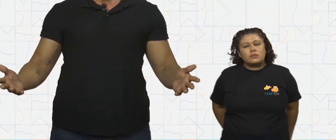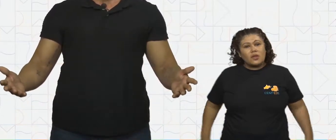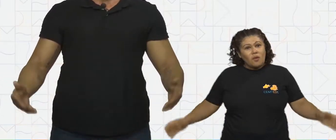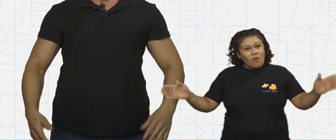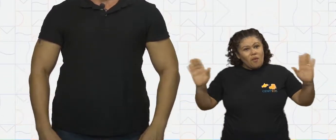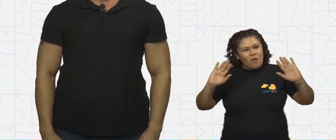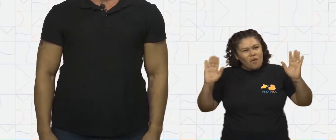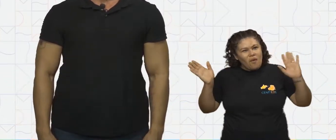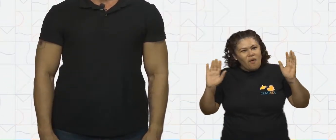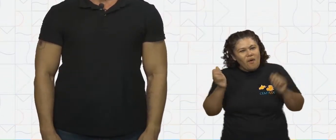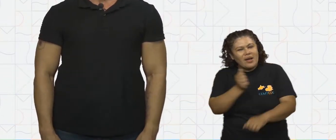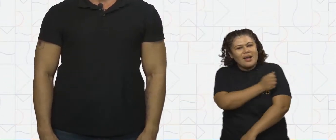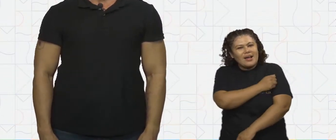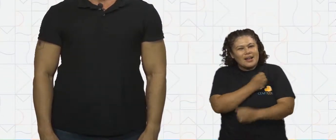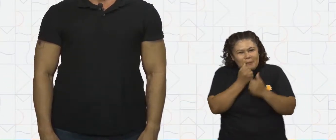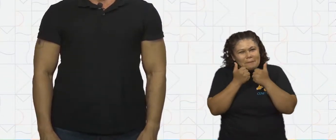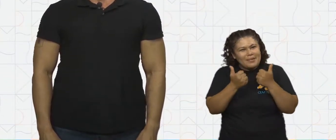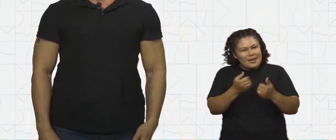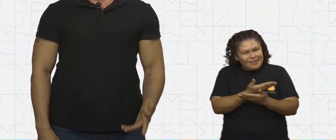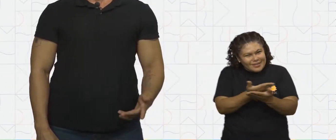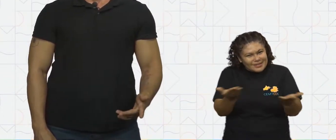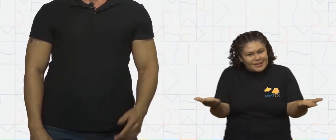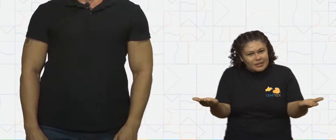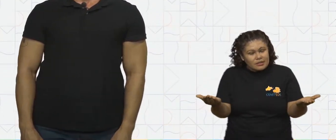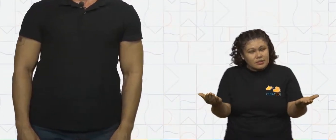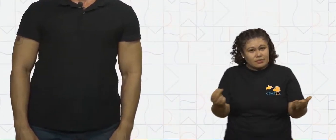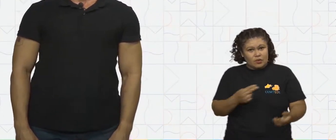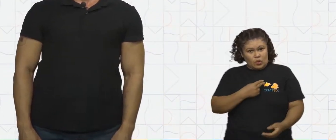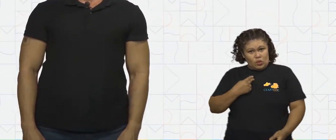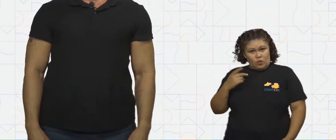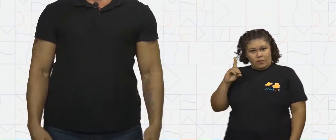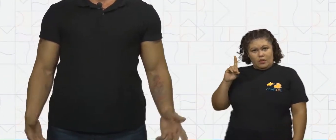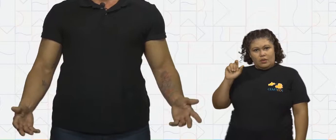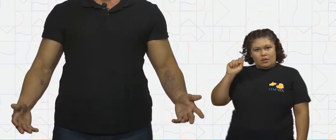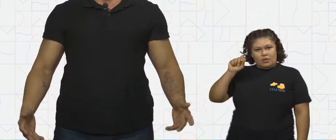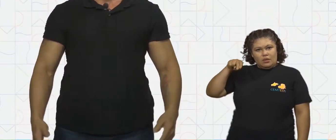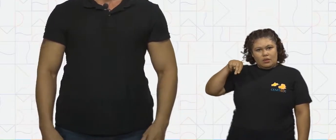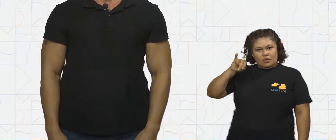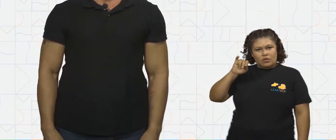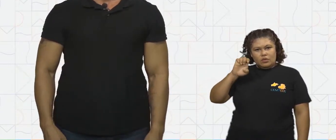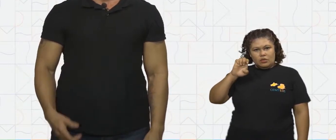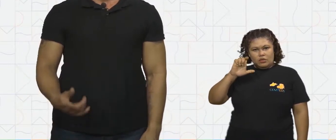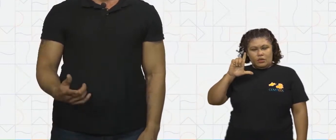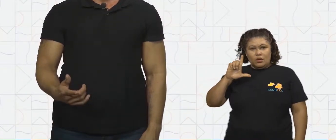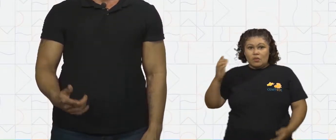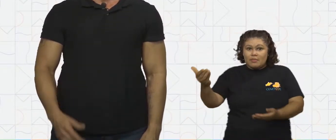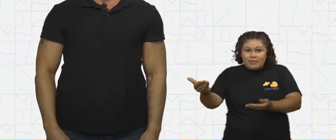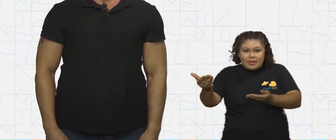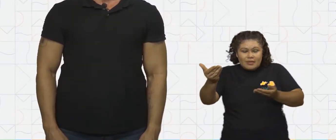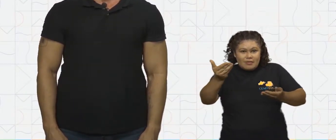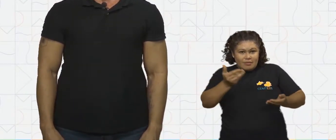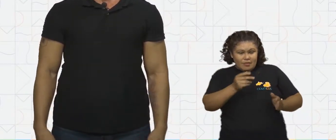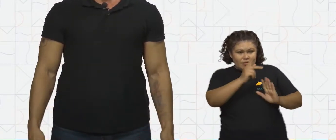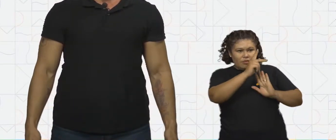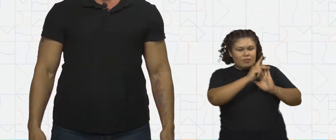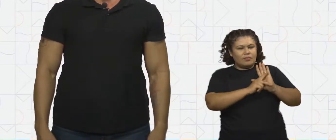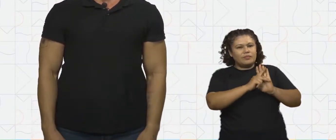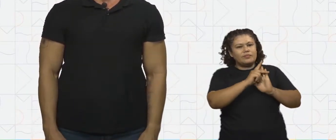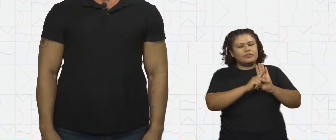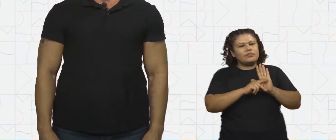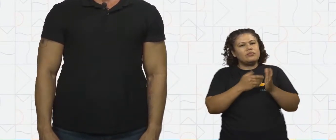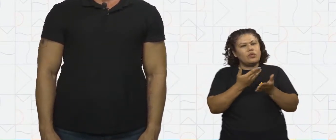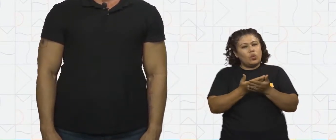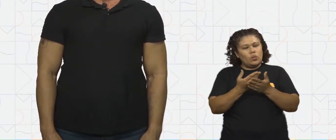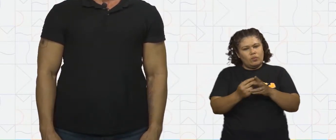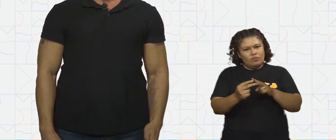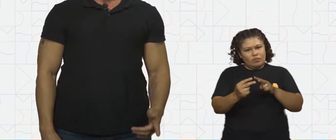Olá, queridos estudantes, tudo bem com vocês? Sou o professor Daniel Souza. Bem-vindos ao projeto Aprender Além da Escola, do Centro de Mídias